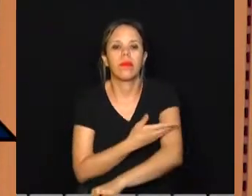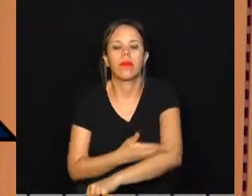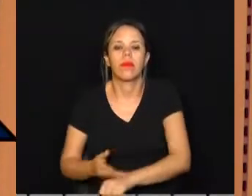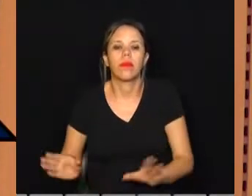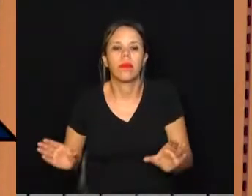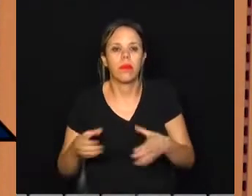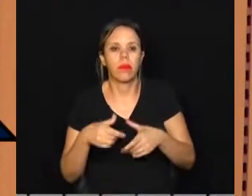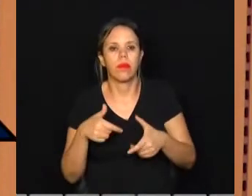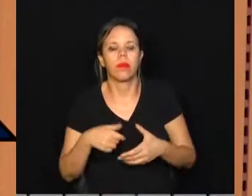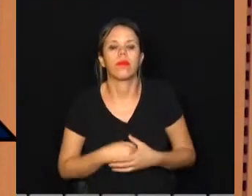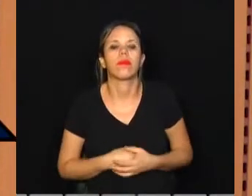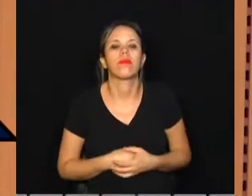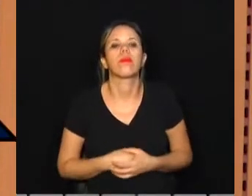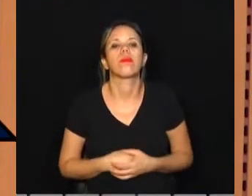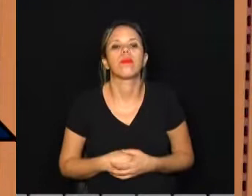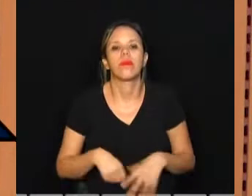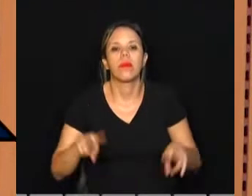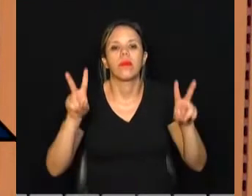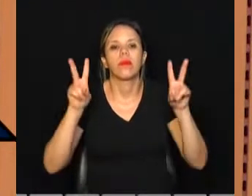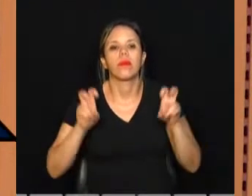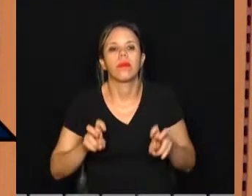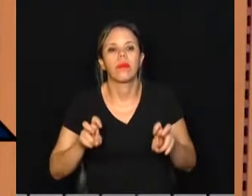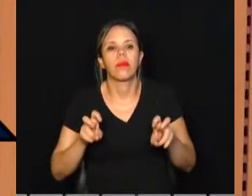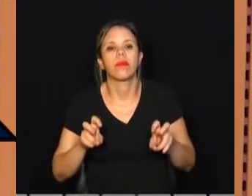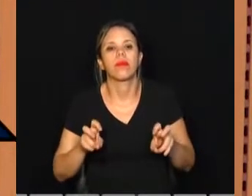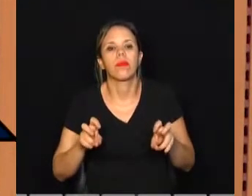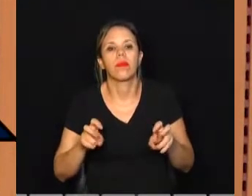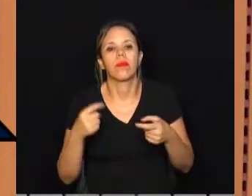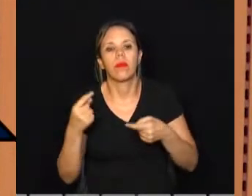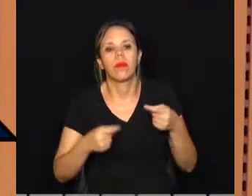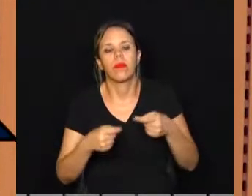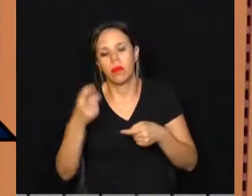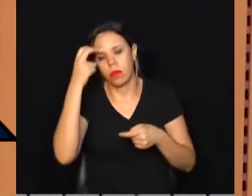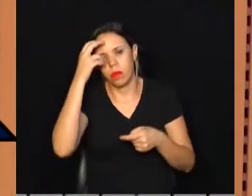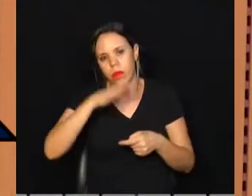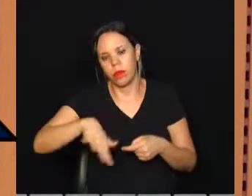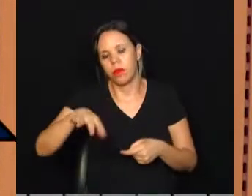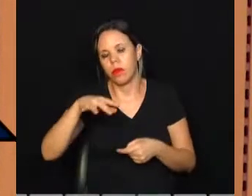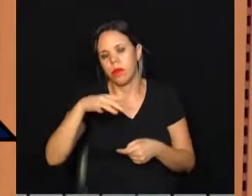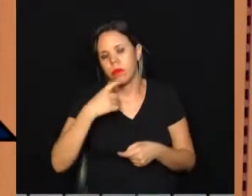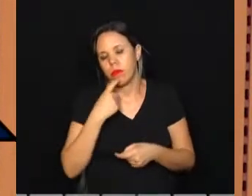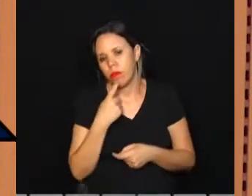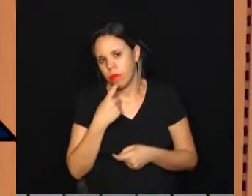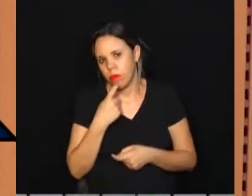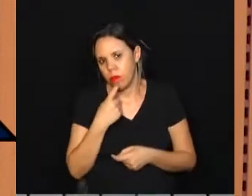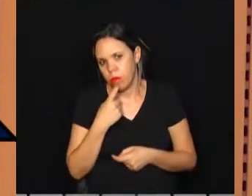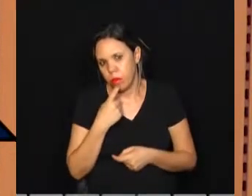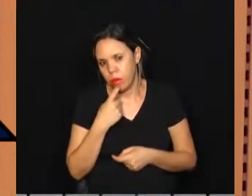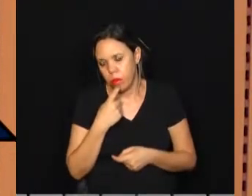comissão, com o tema O Cenário da Política Cultural em Campinas,